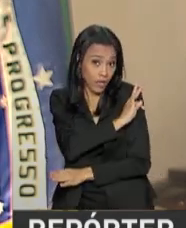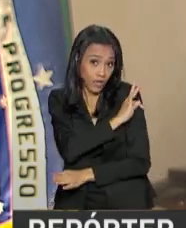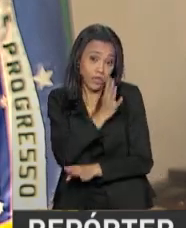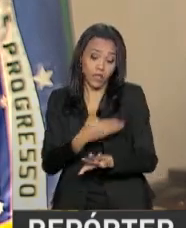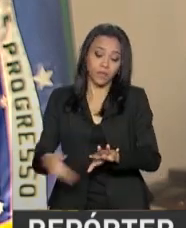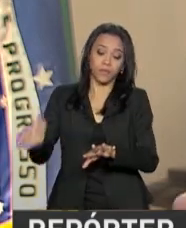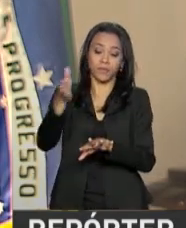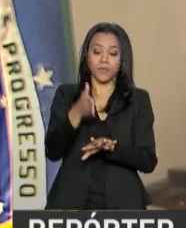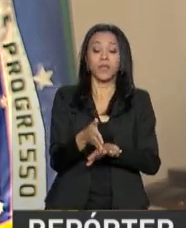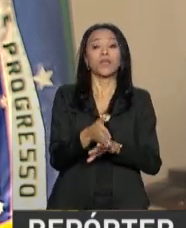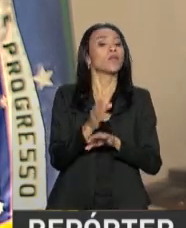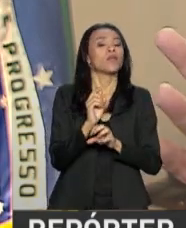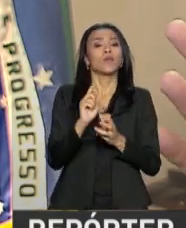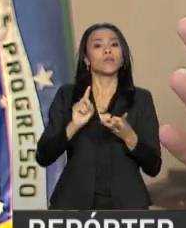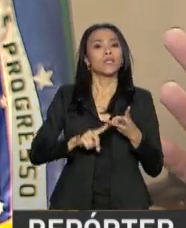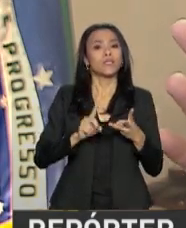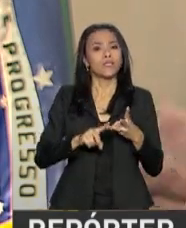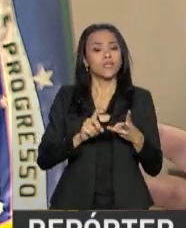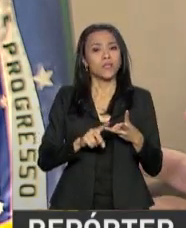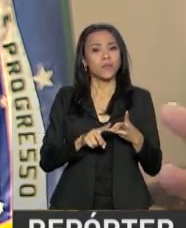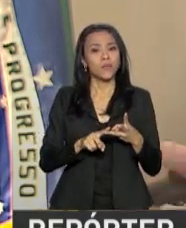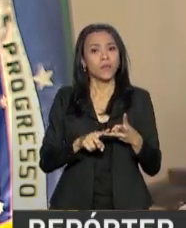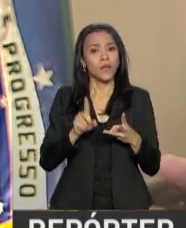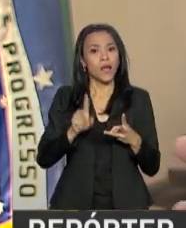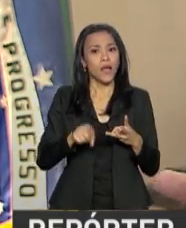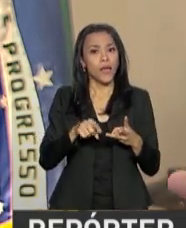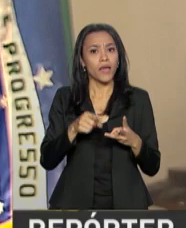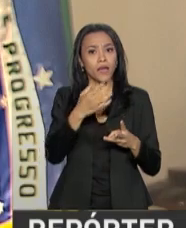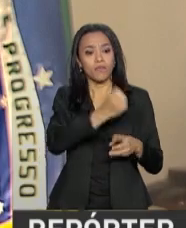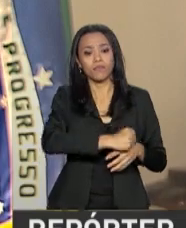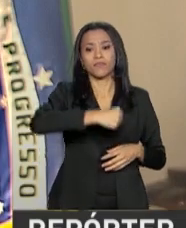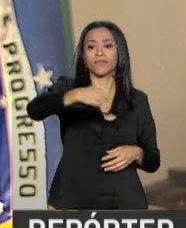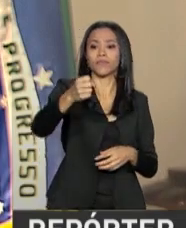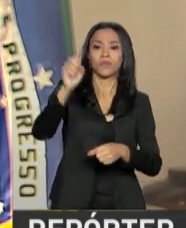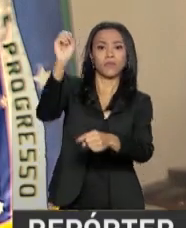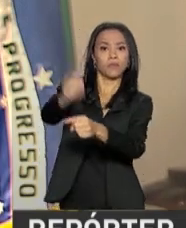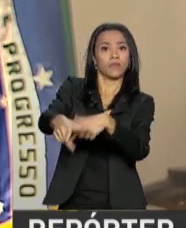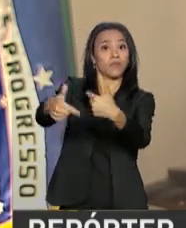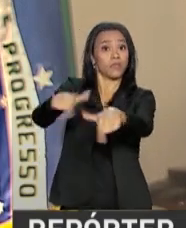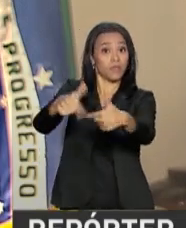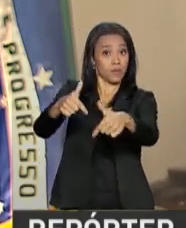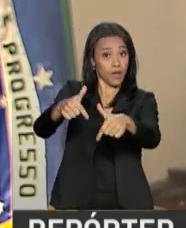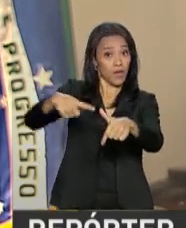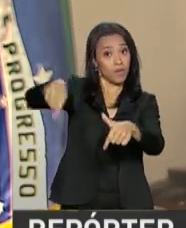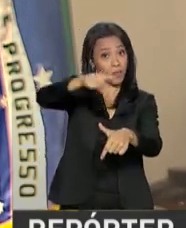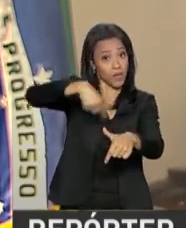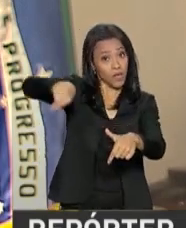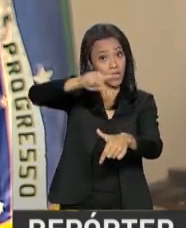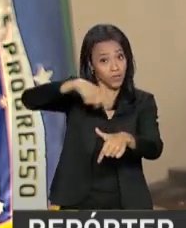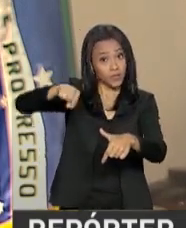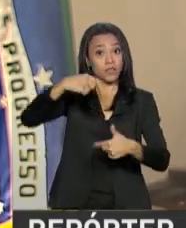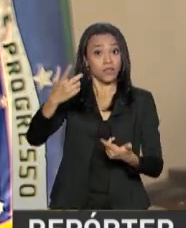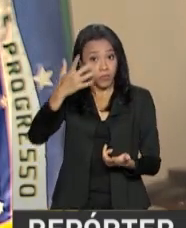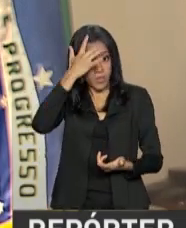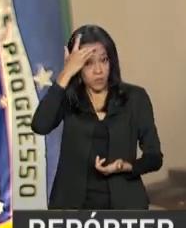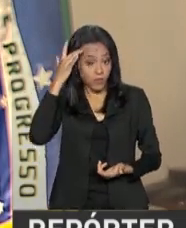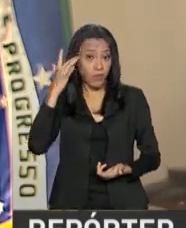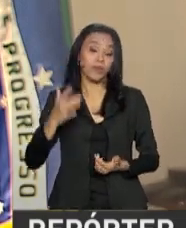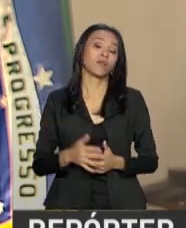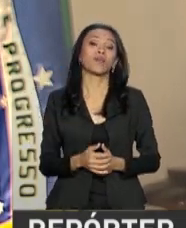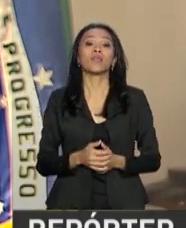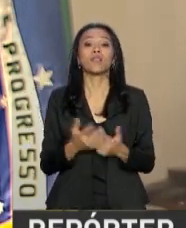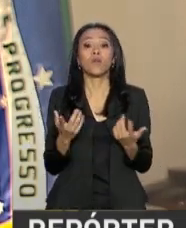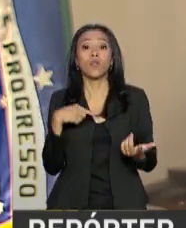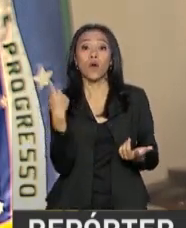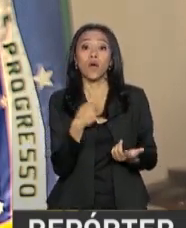e o terceiro é ainda o encaminhamento para o mercado de trabalho daquelas pessoas do cadastro único e do bolsa família